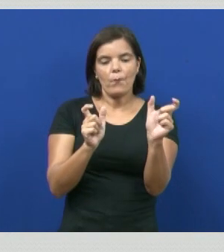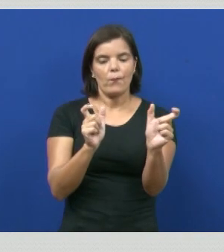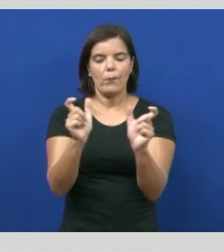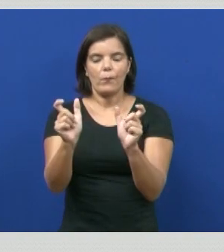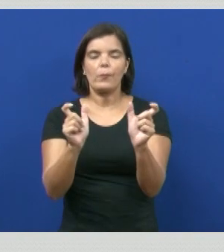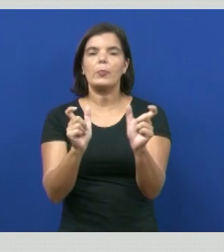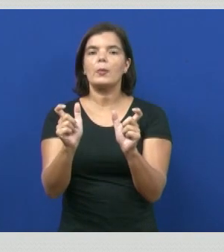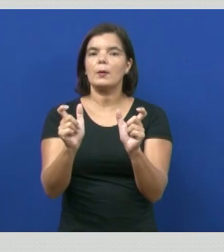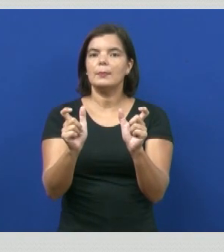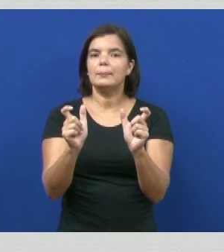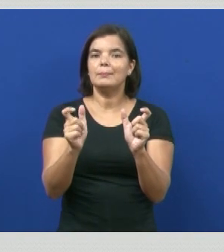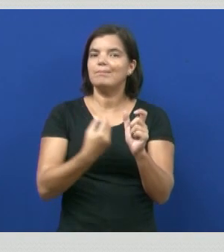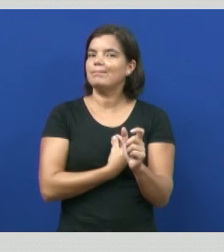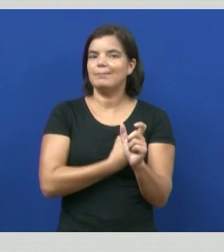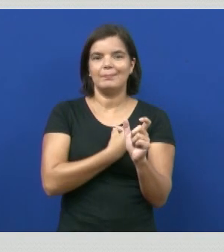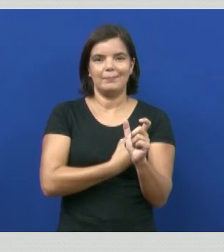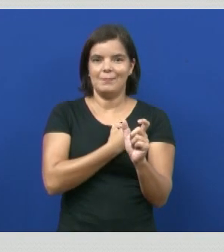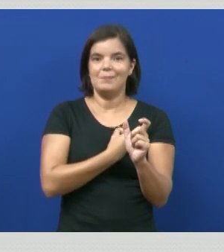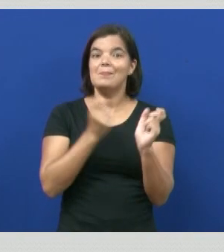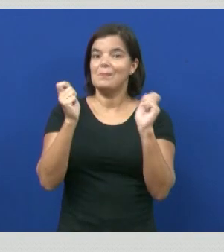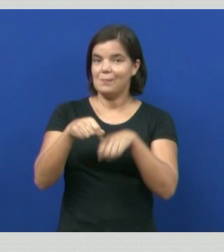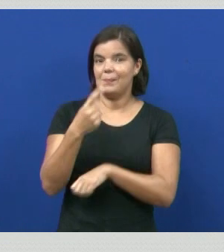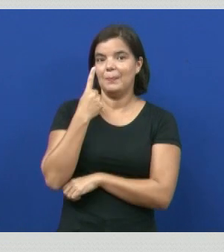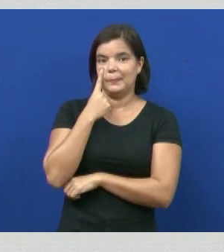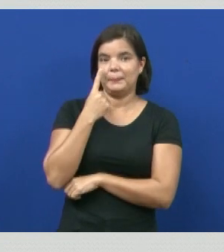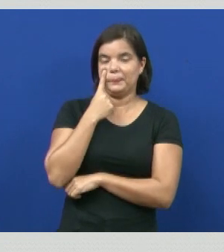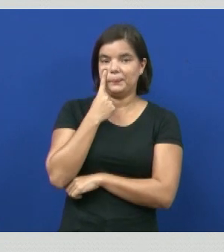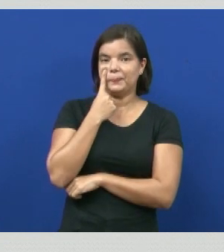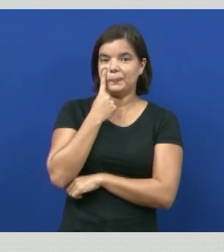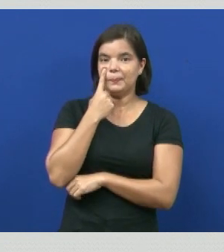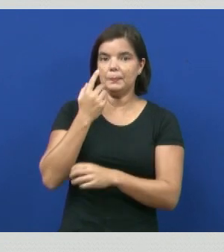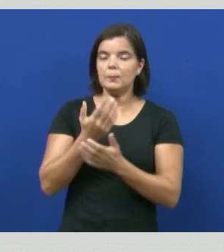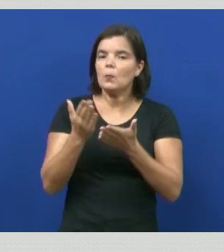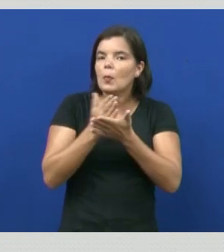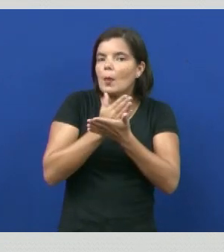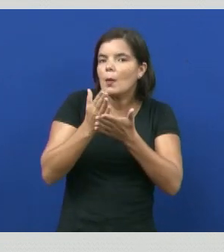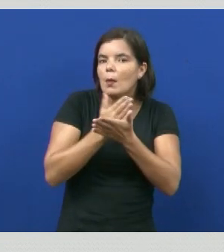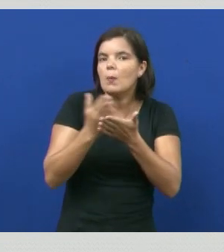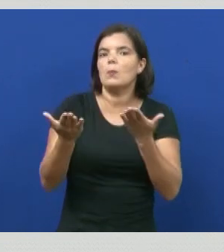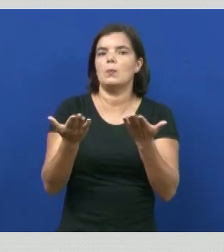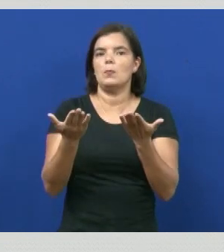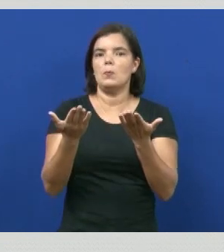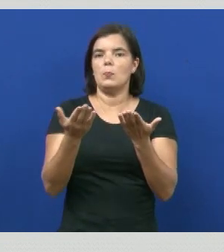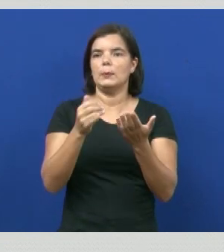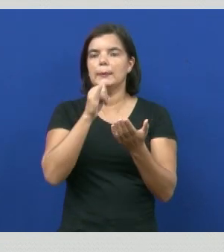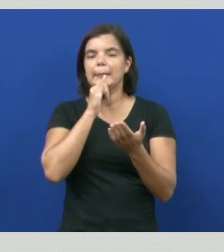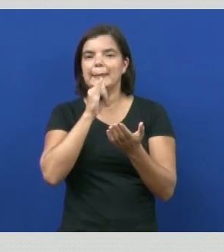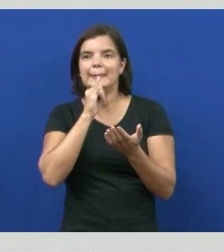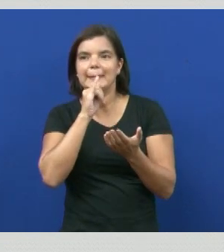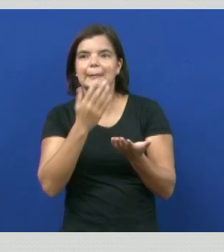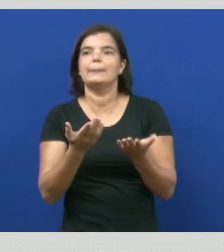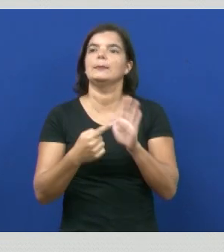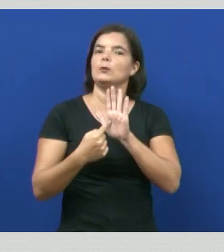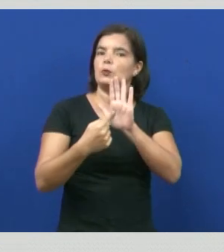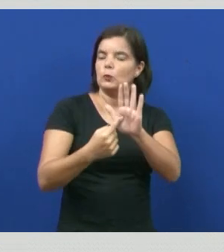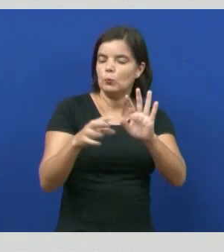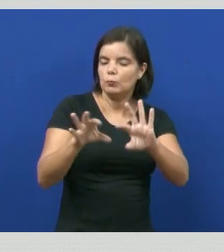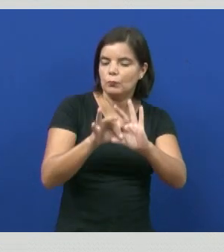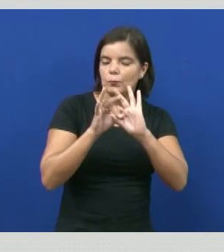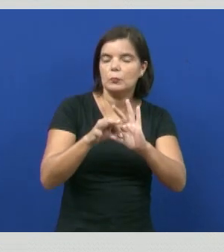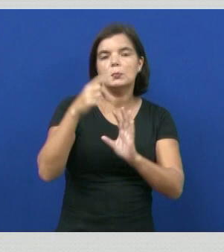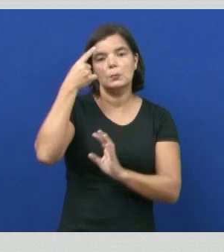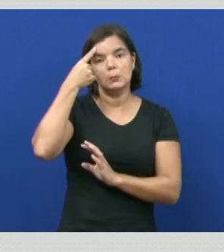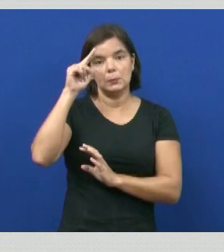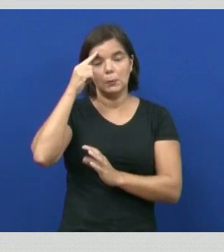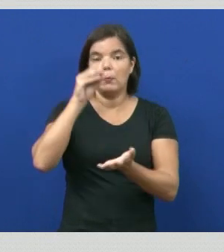partes, não estão presentes, como nós podemos observar. Alguns elementos com a função de estabelecer uma conexão das